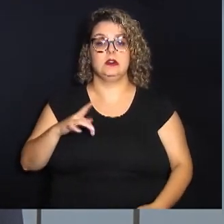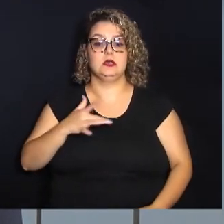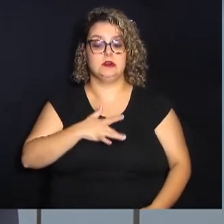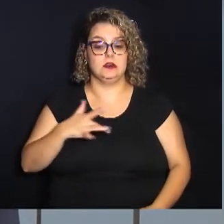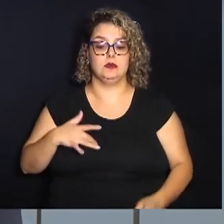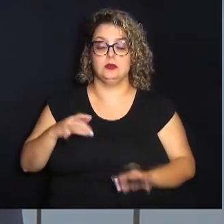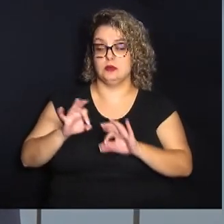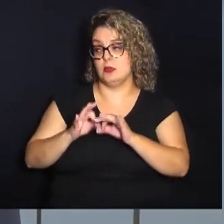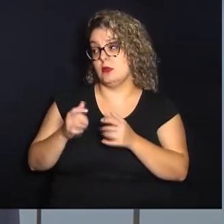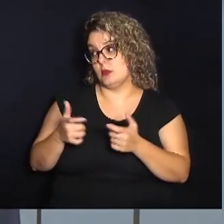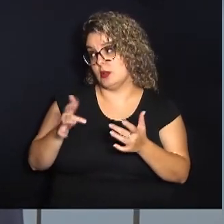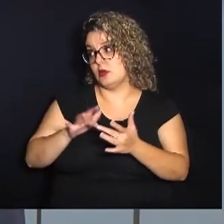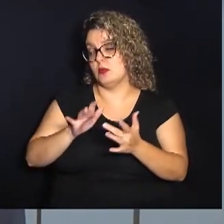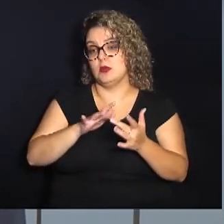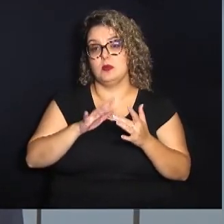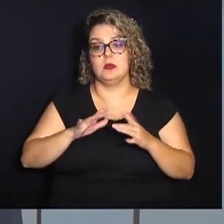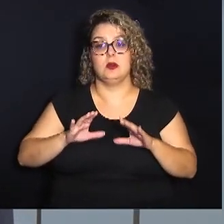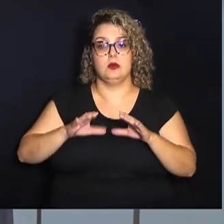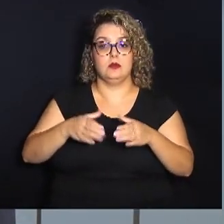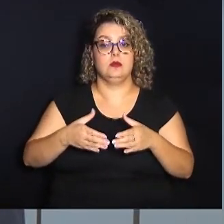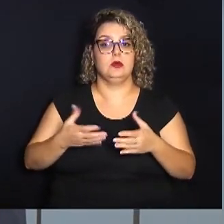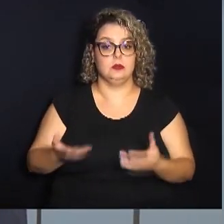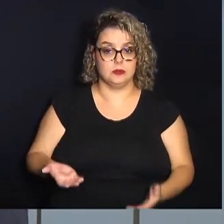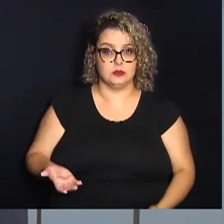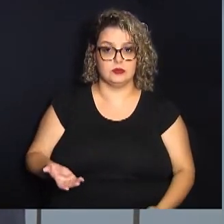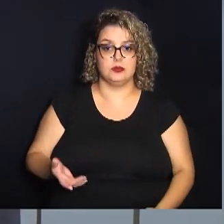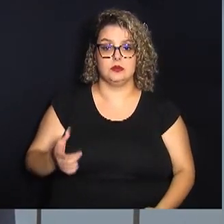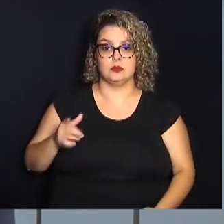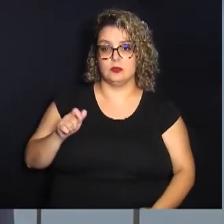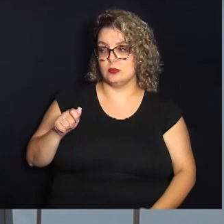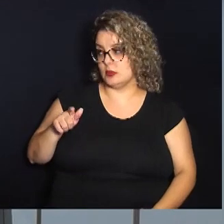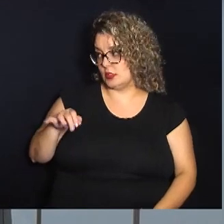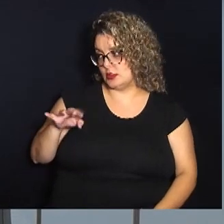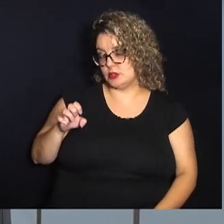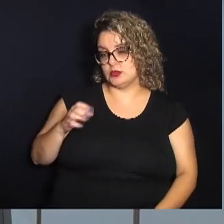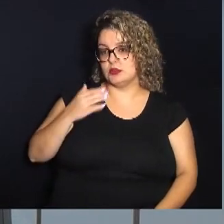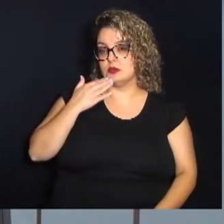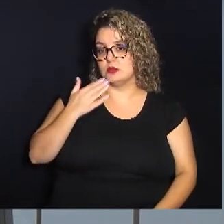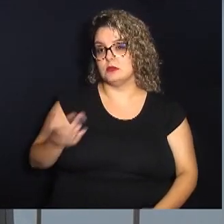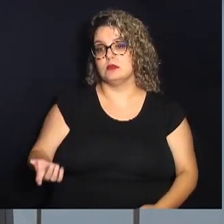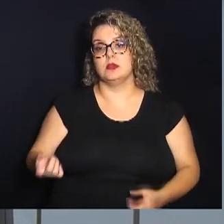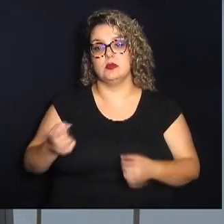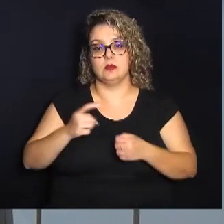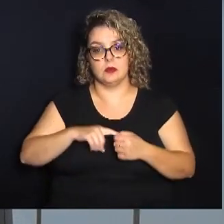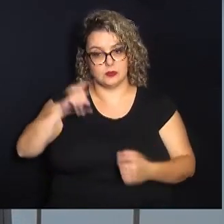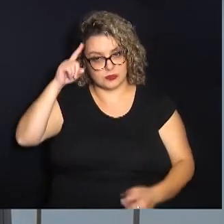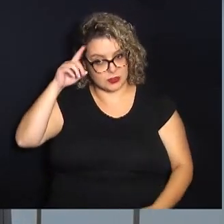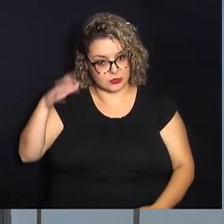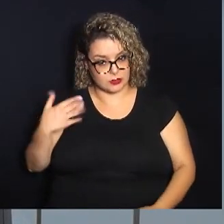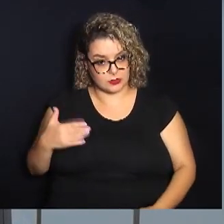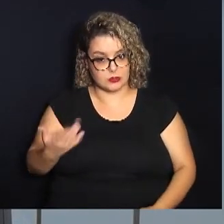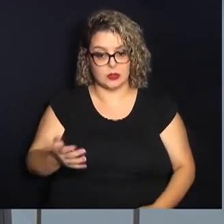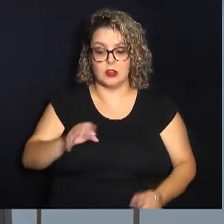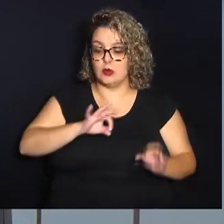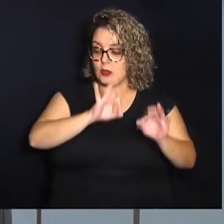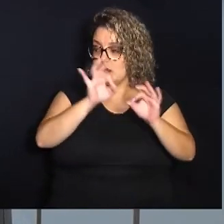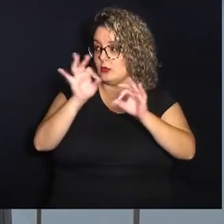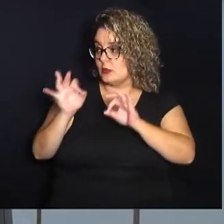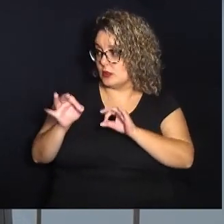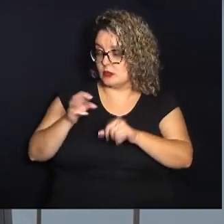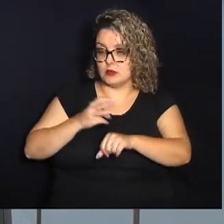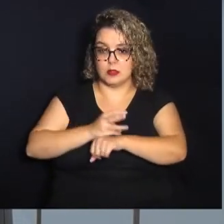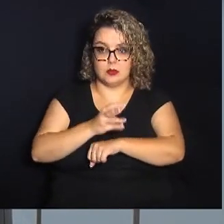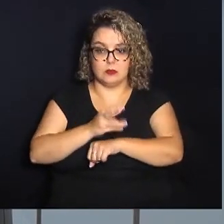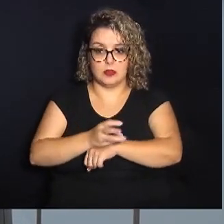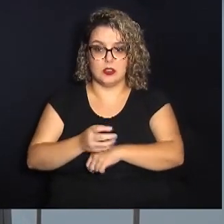a população, o agente vai orientar, vai pedir para ou fazer retorno diário, ou vai acompanhar pelo WhatsApp,